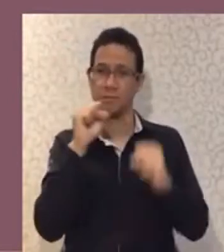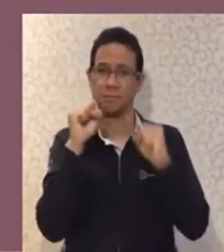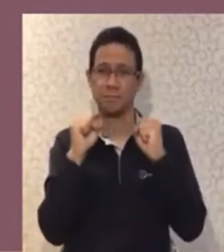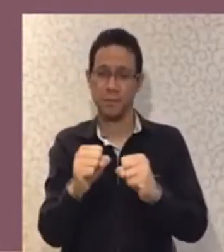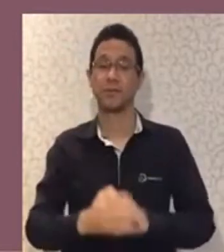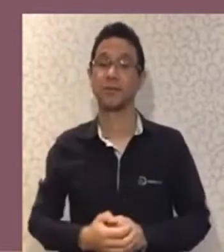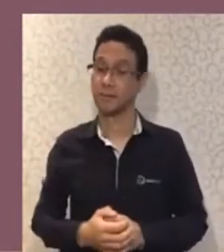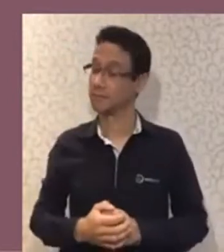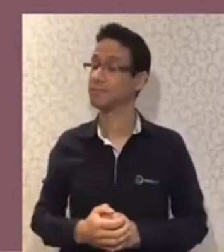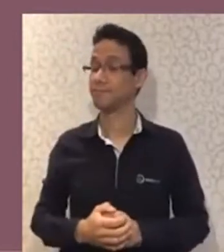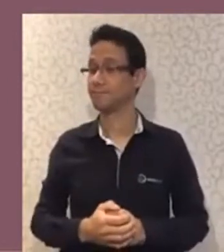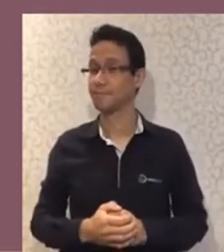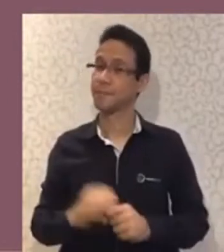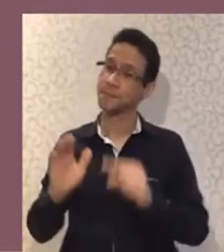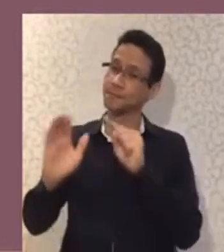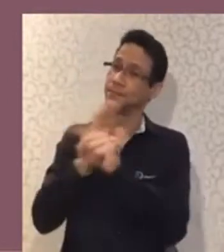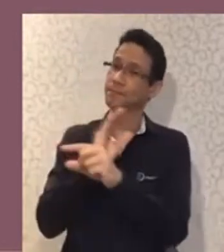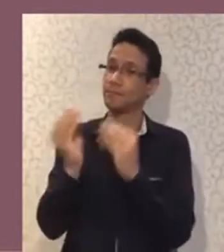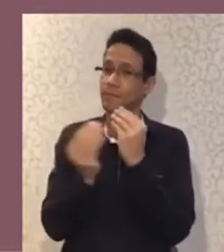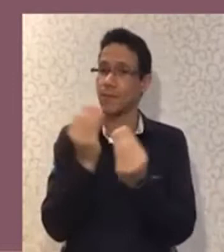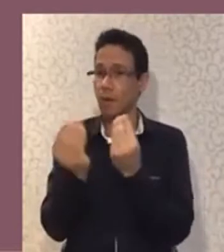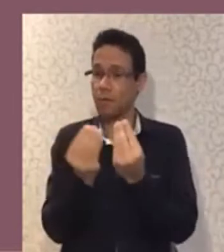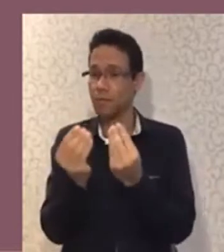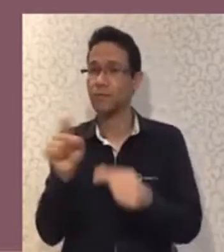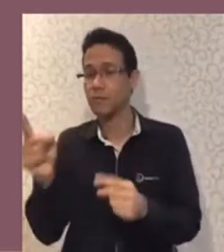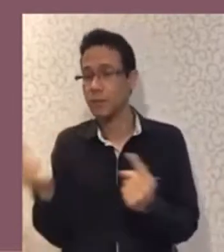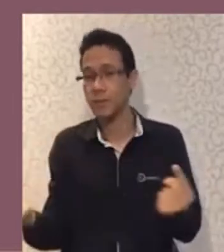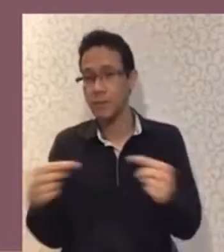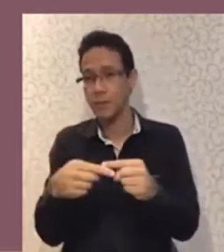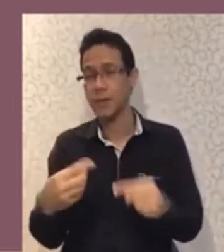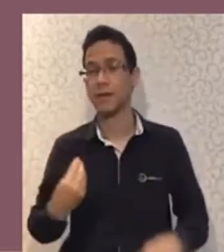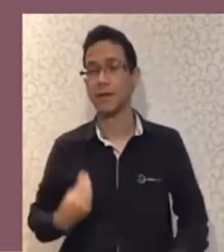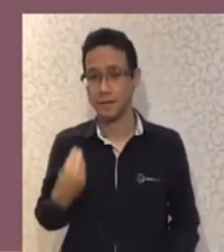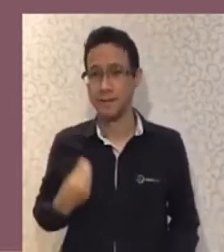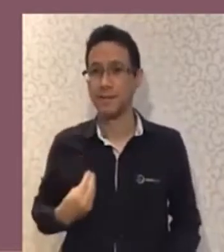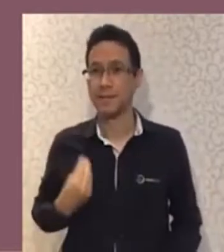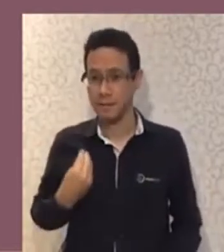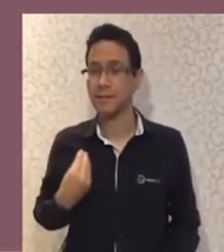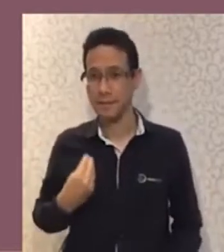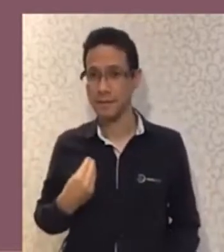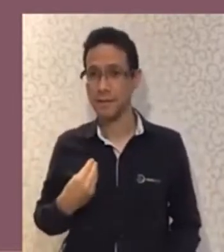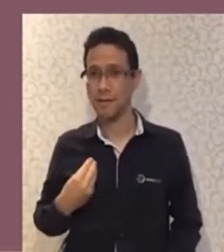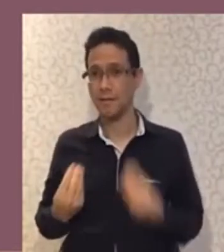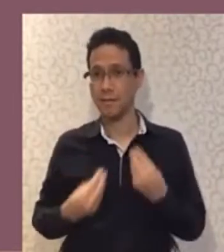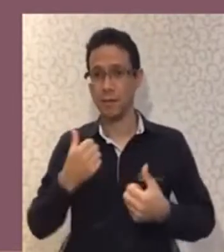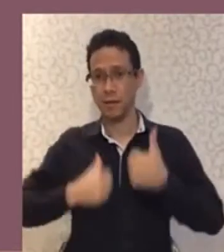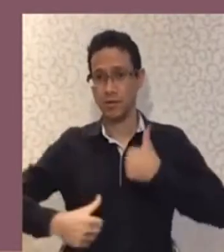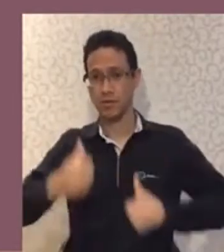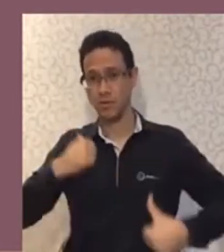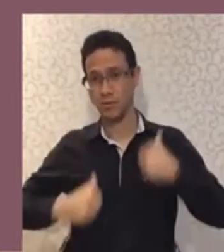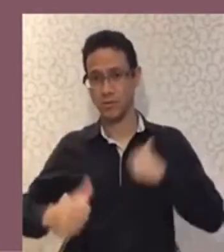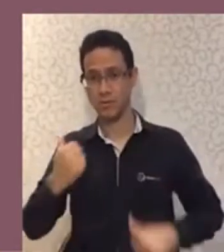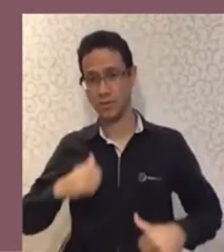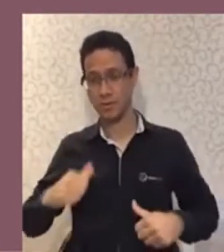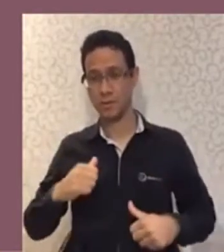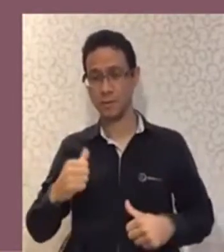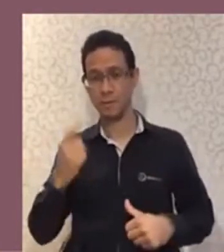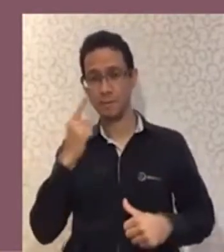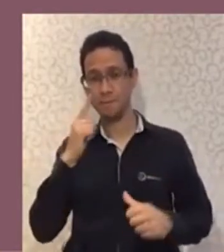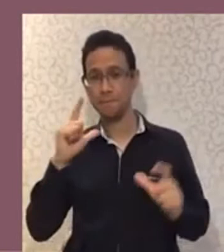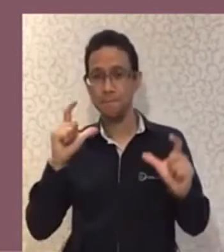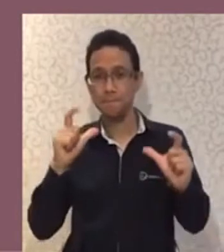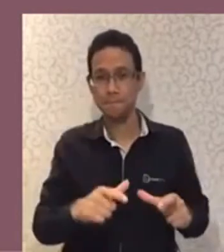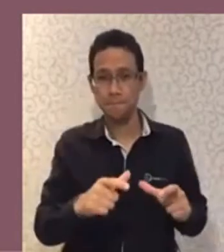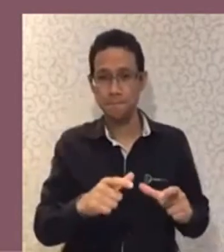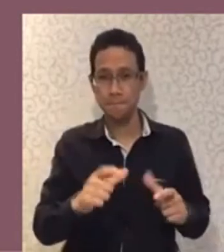como você relaciona a sua existência e o fazer artístico na intersecção entre